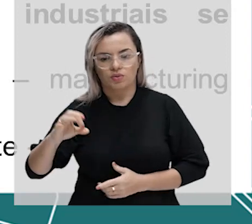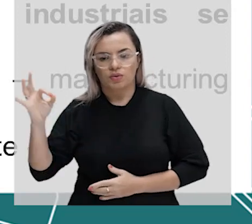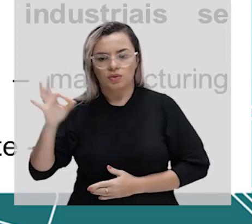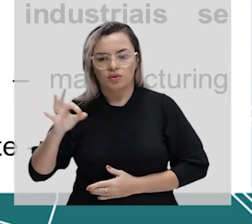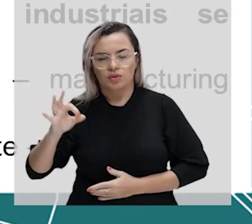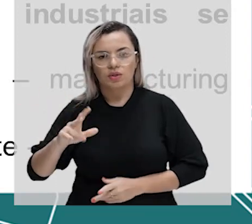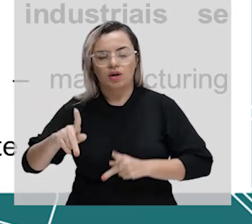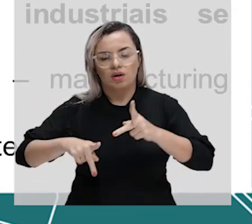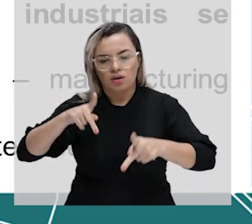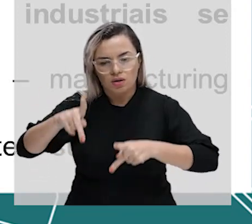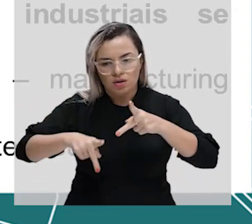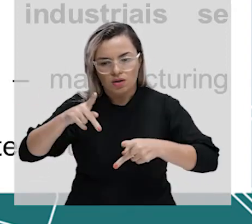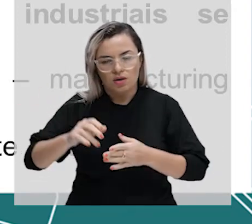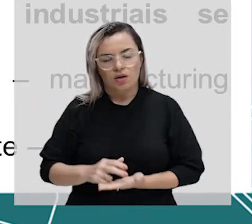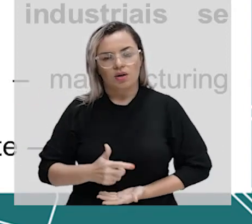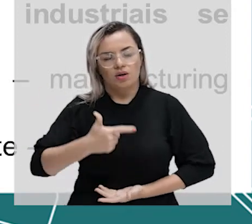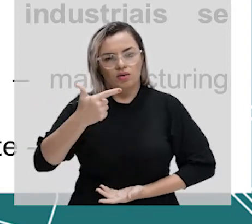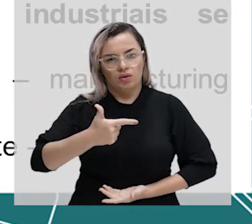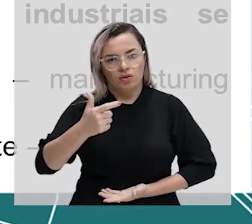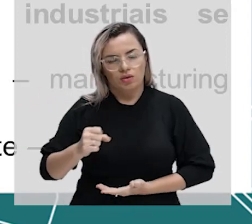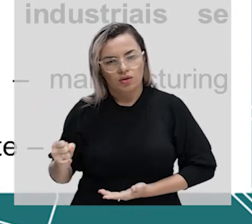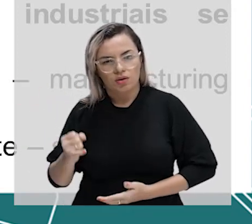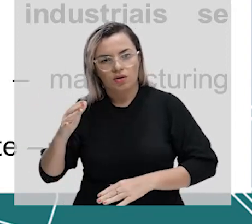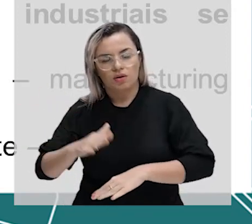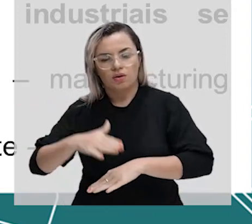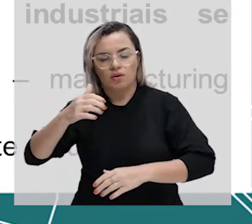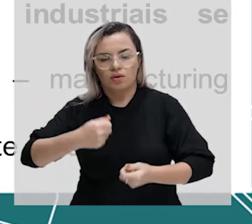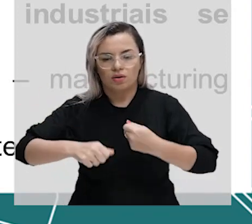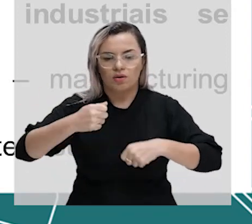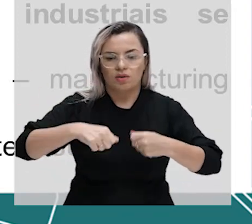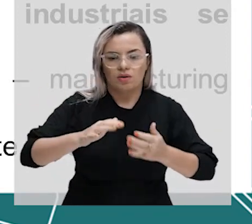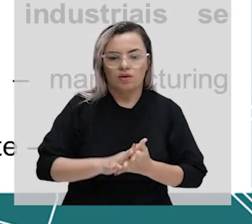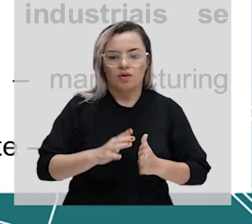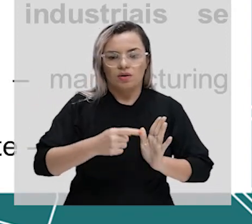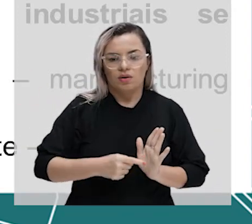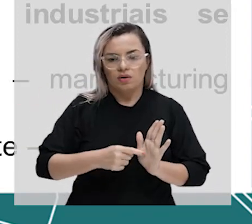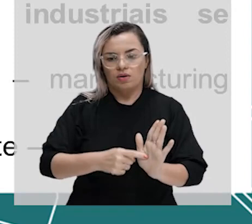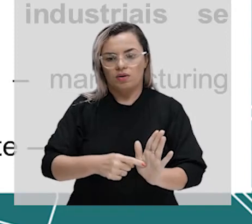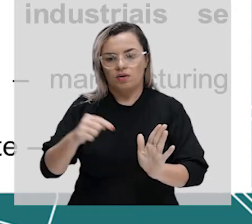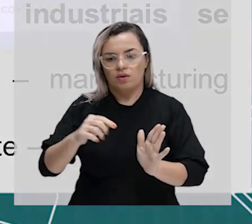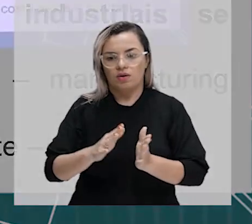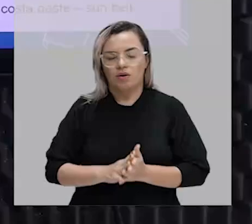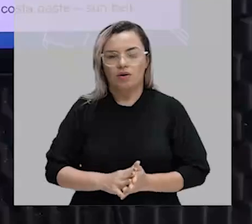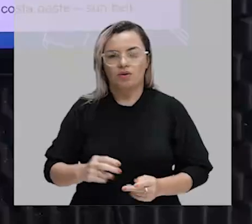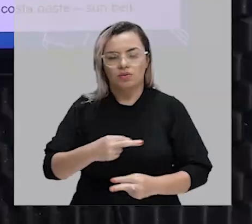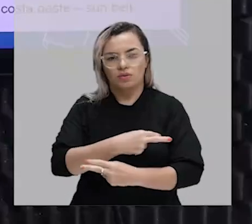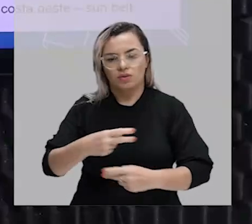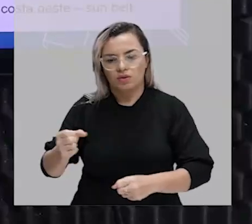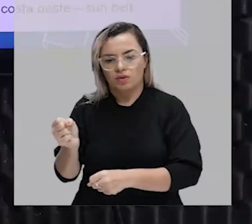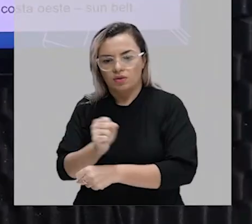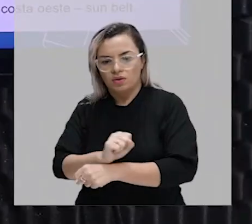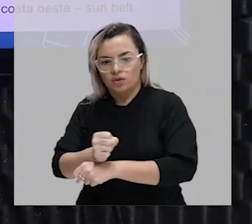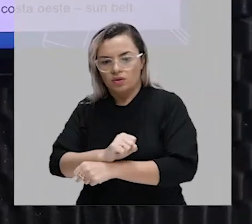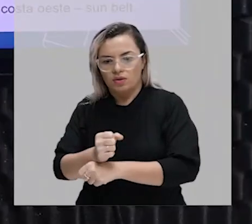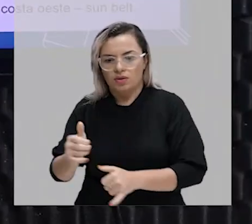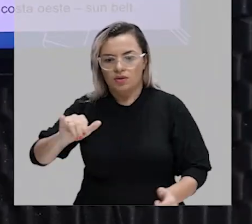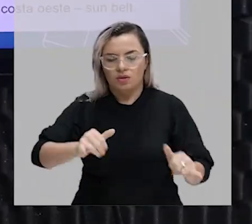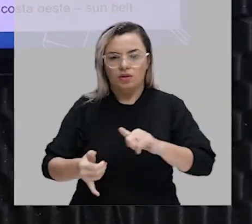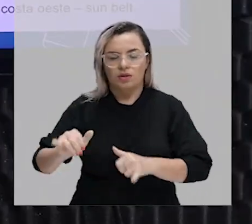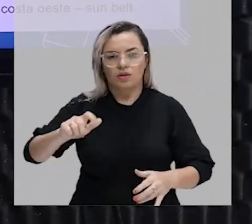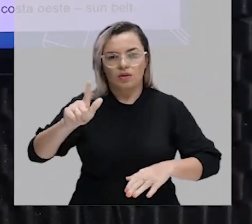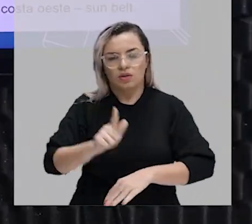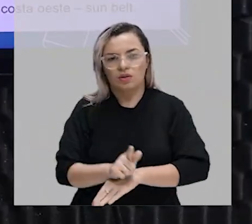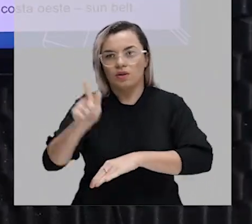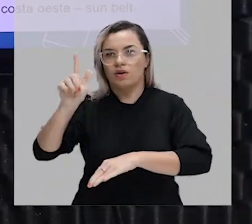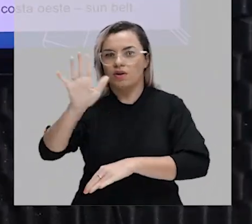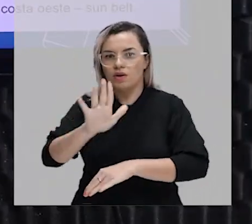mais importante dessa economia. Destaque, galera, tá? Principalmente por setor automobilístico, químico e aeroespacial, né? Quem